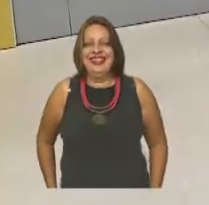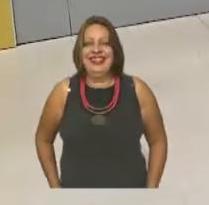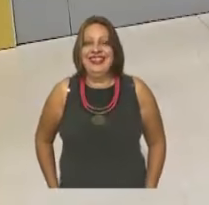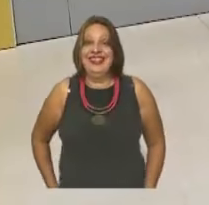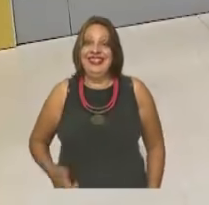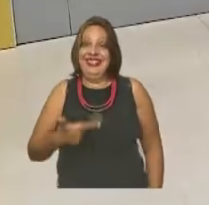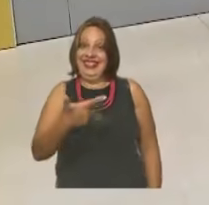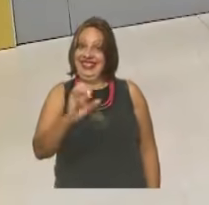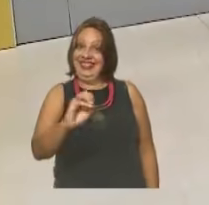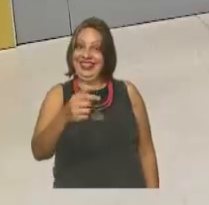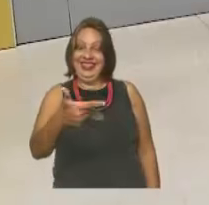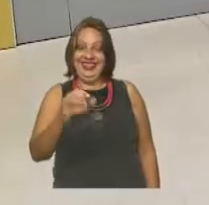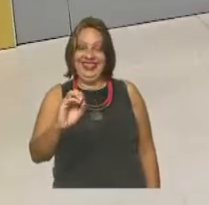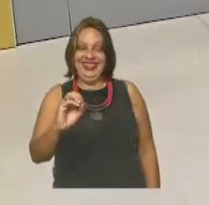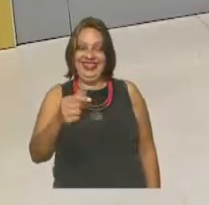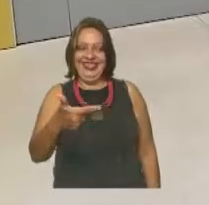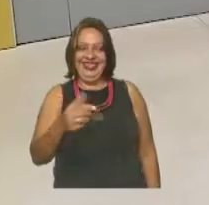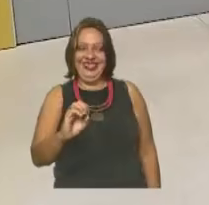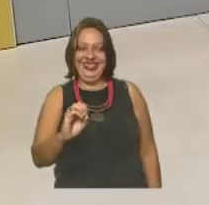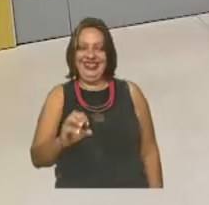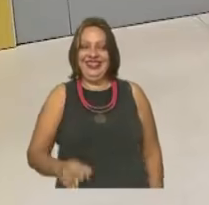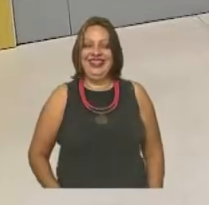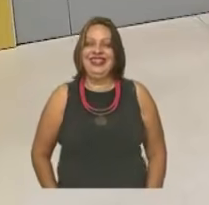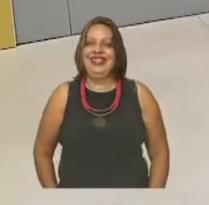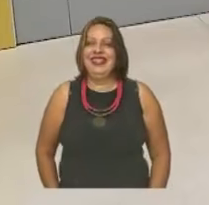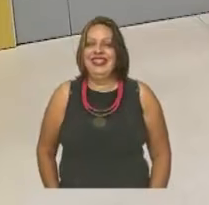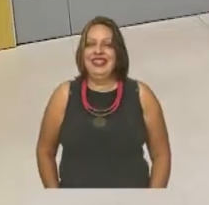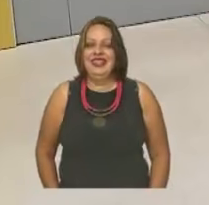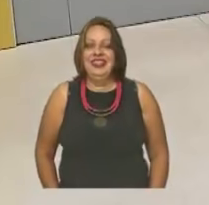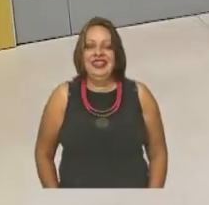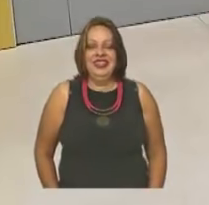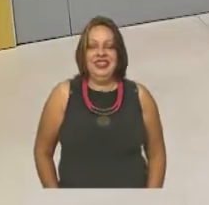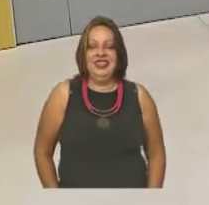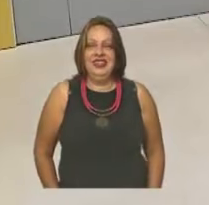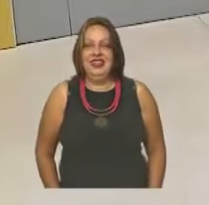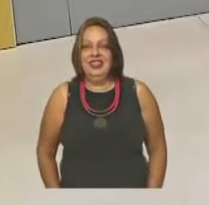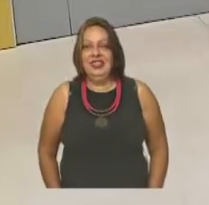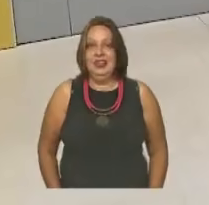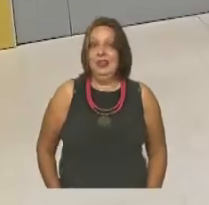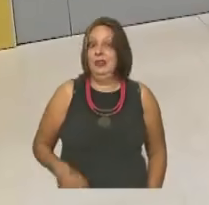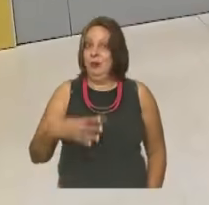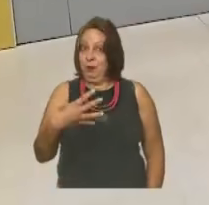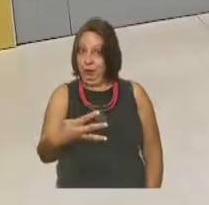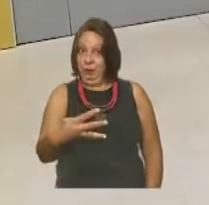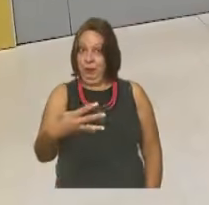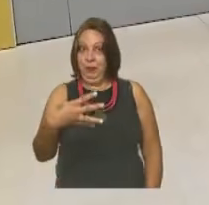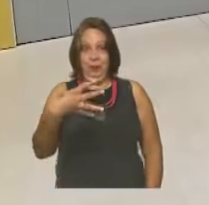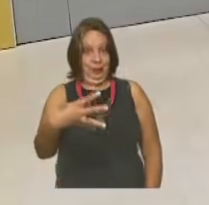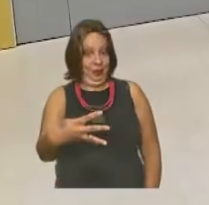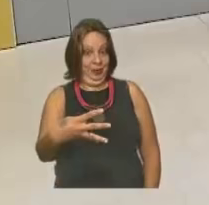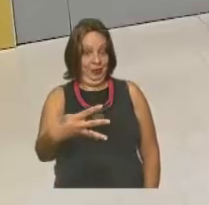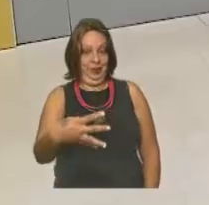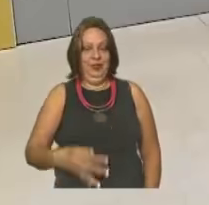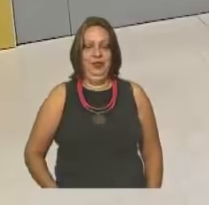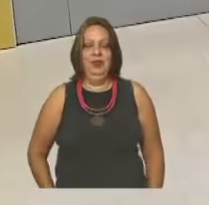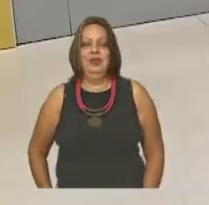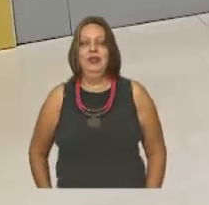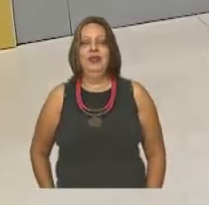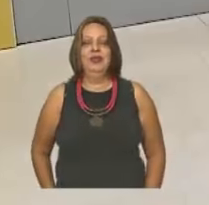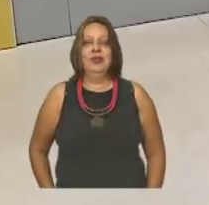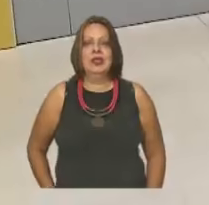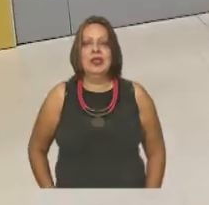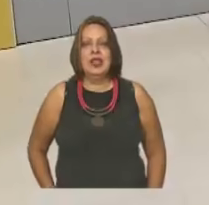com 20, número 20. Número 20, número 20, número 4, número 4.